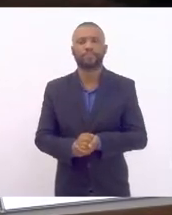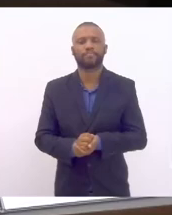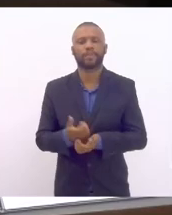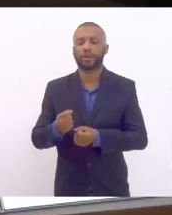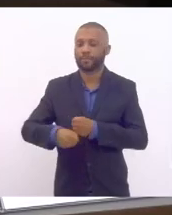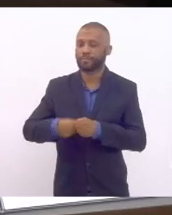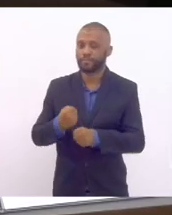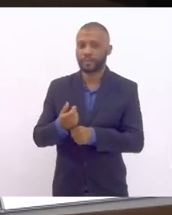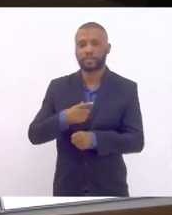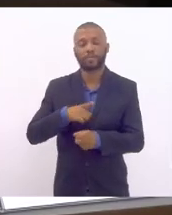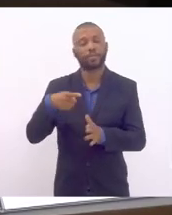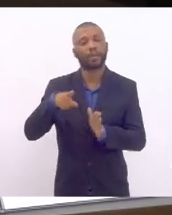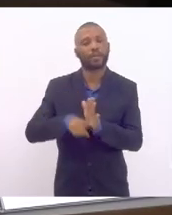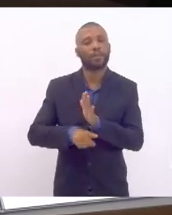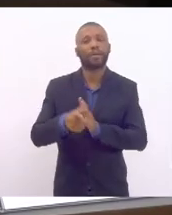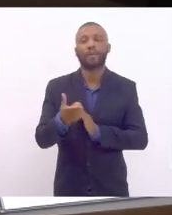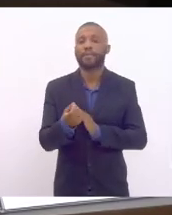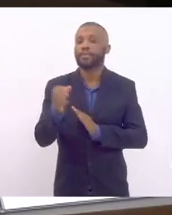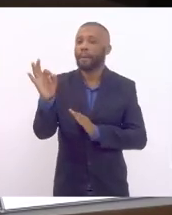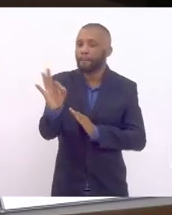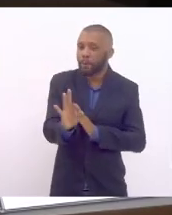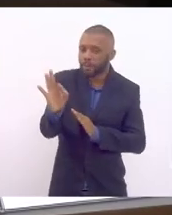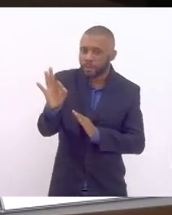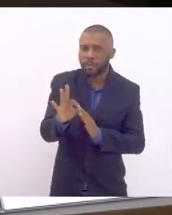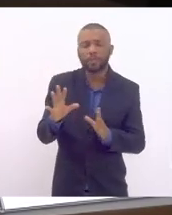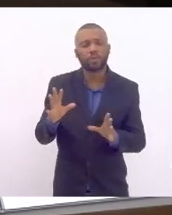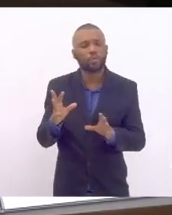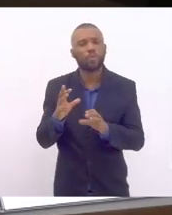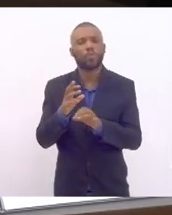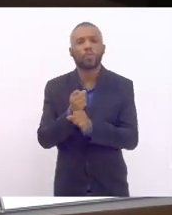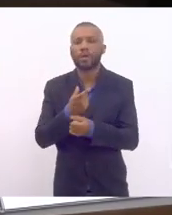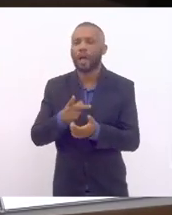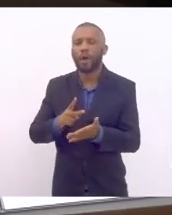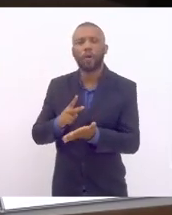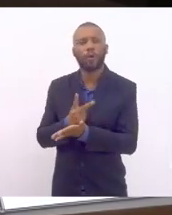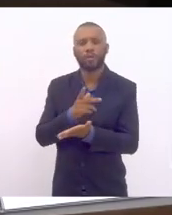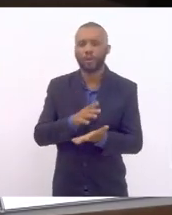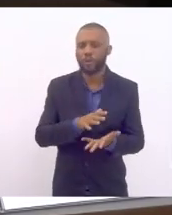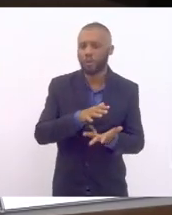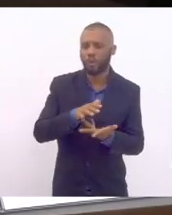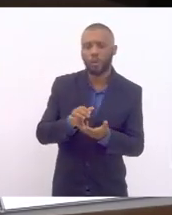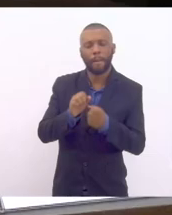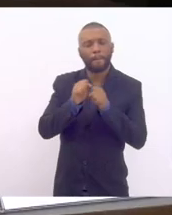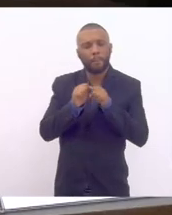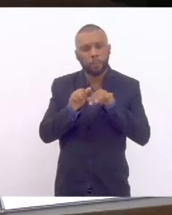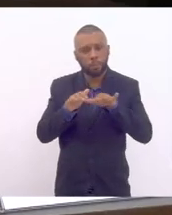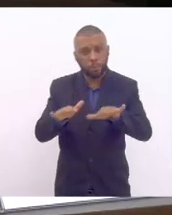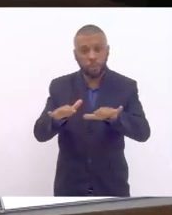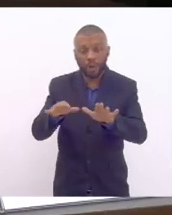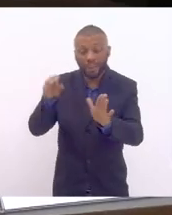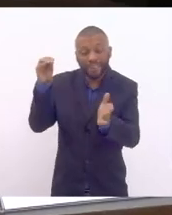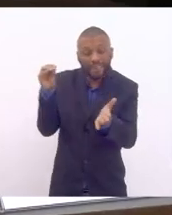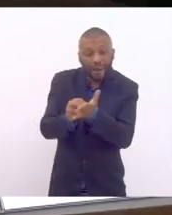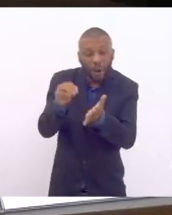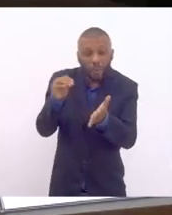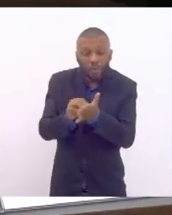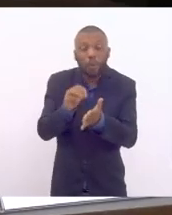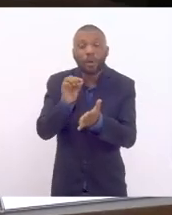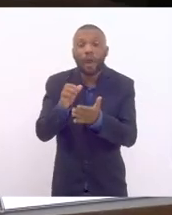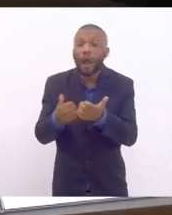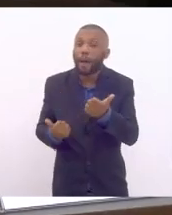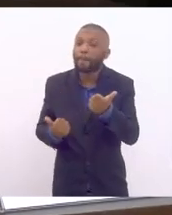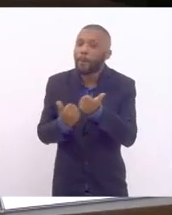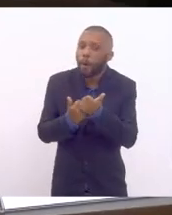direta de vinte por cento do orçamento e aí veio a pandemia não tivemos qualquer política qualquer aporte para